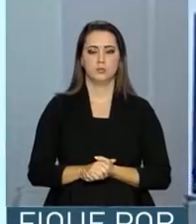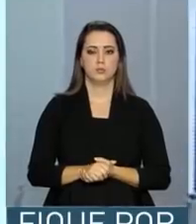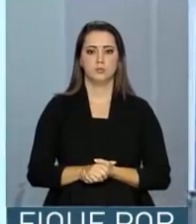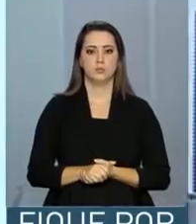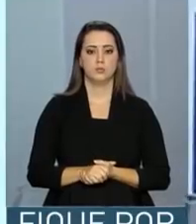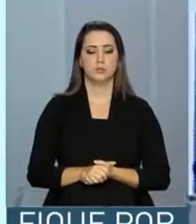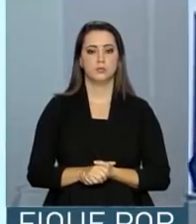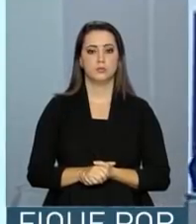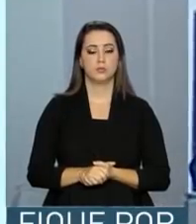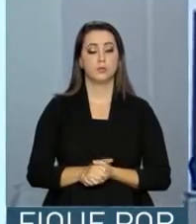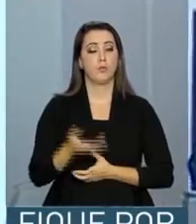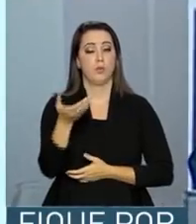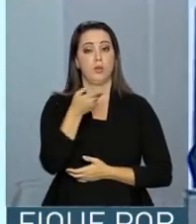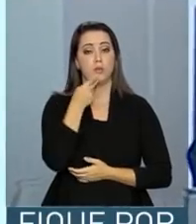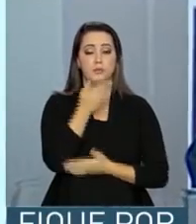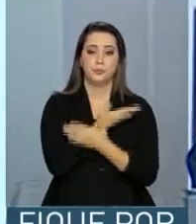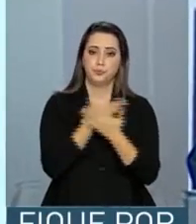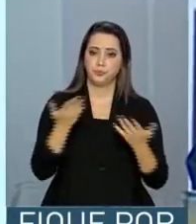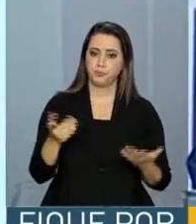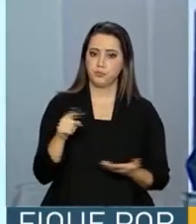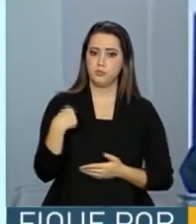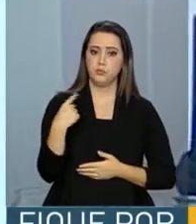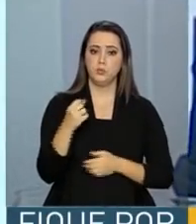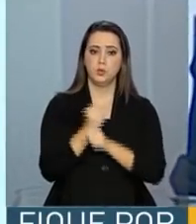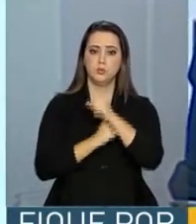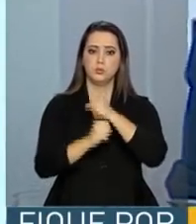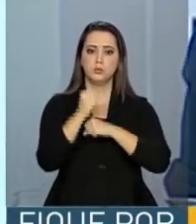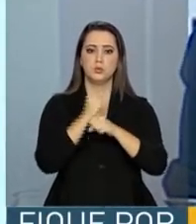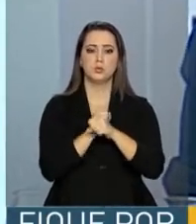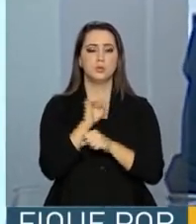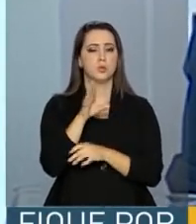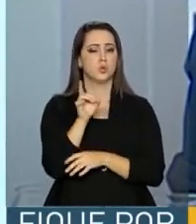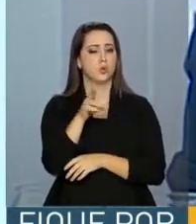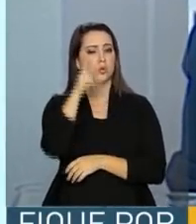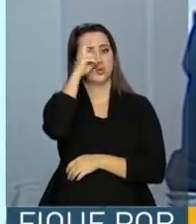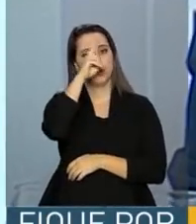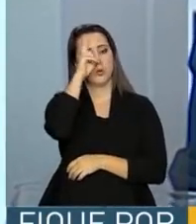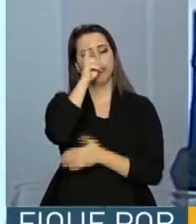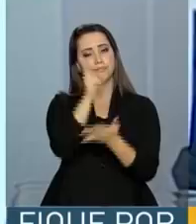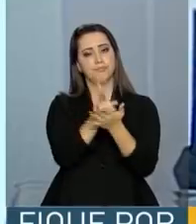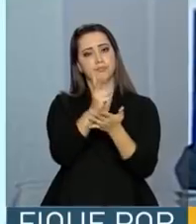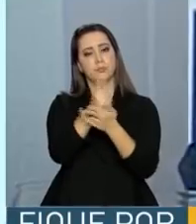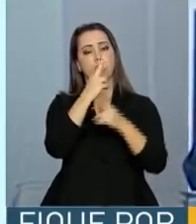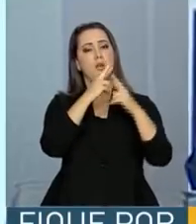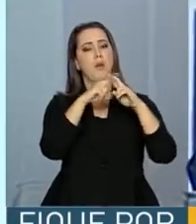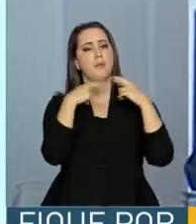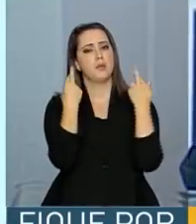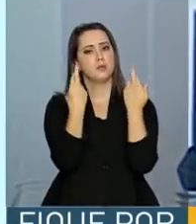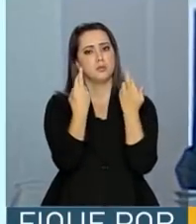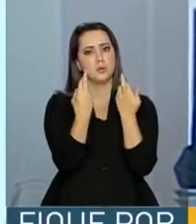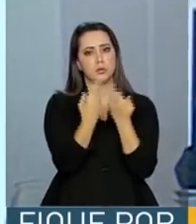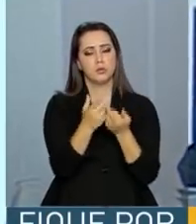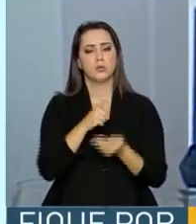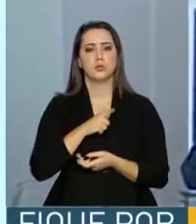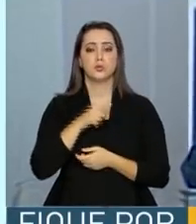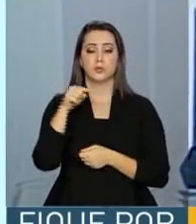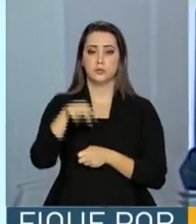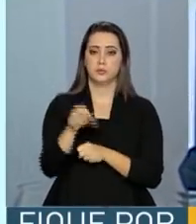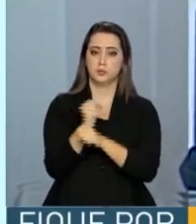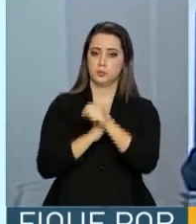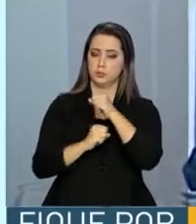quero dizer a vocês é que no ano passado apenas recordando a mesma reunião que nós tivemos aqui no ano